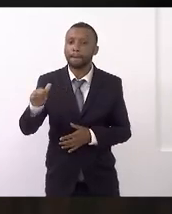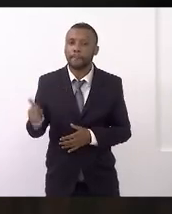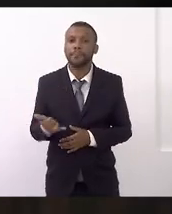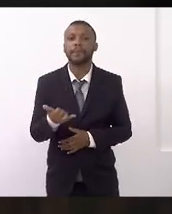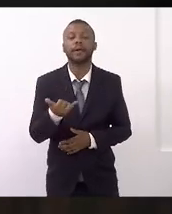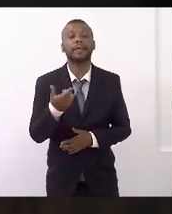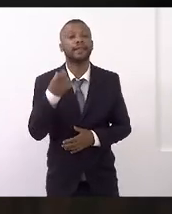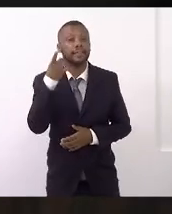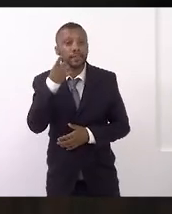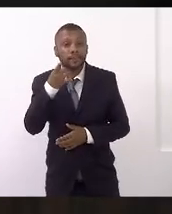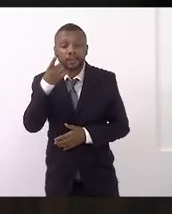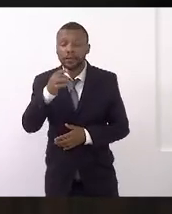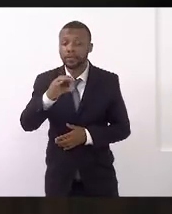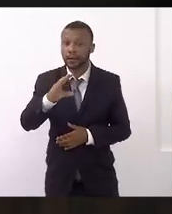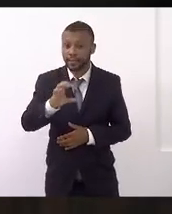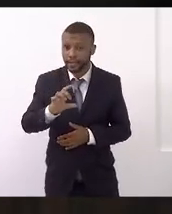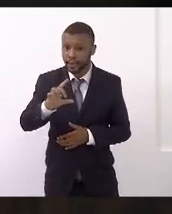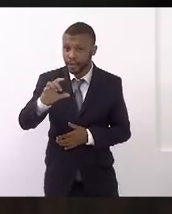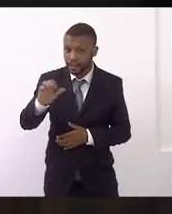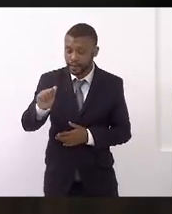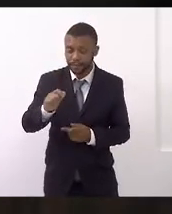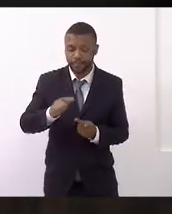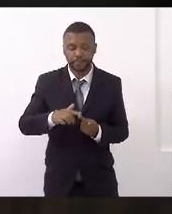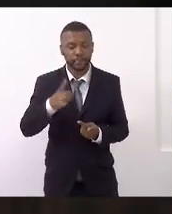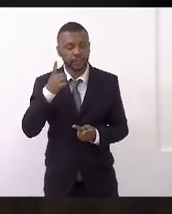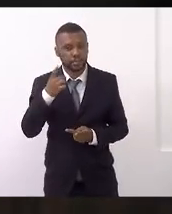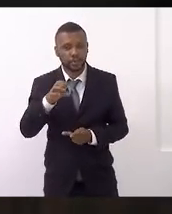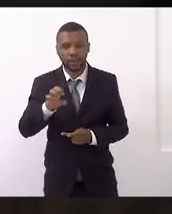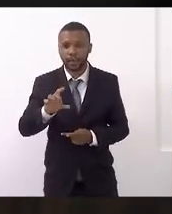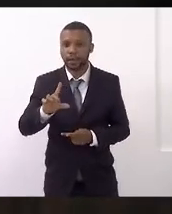deputada Célia, deputada Eliomar.